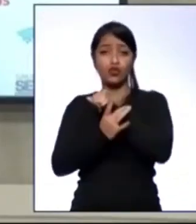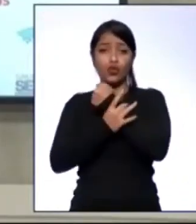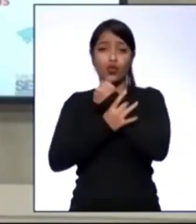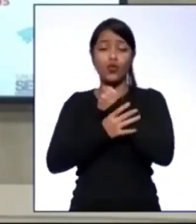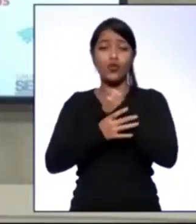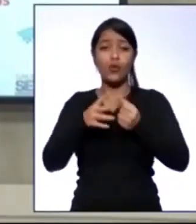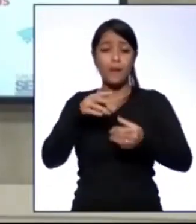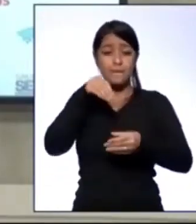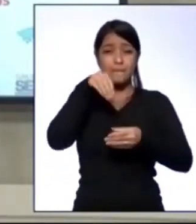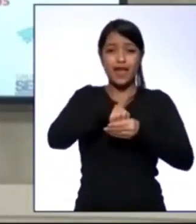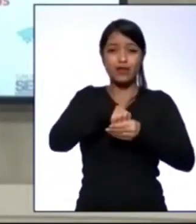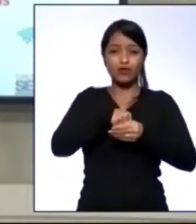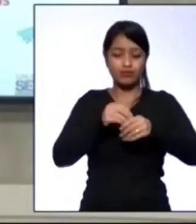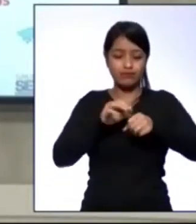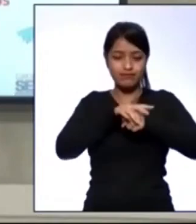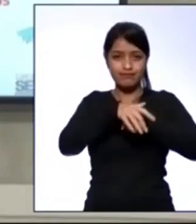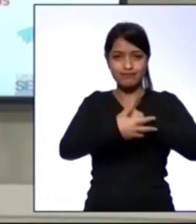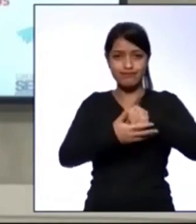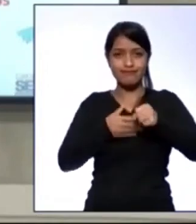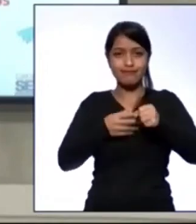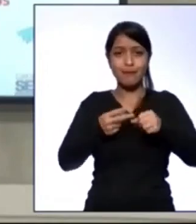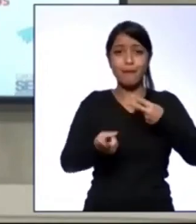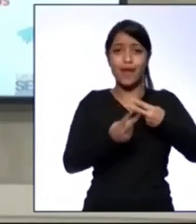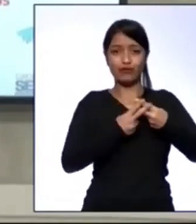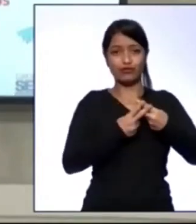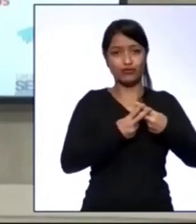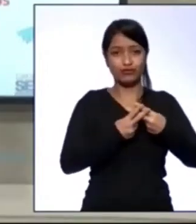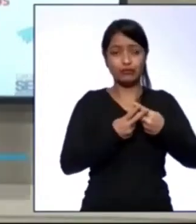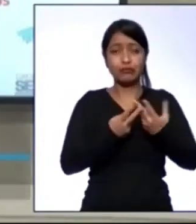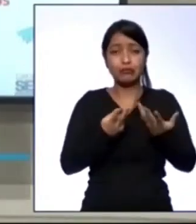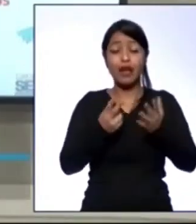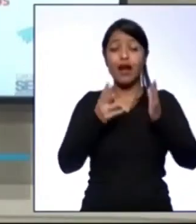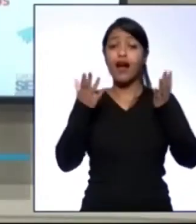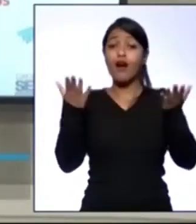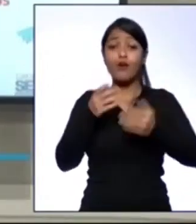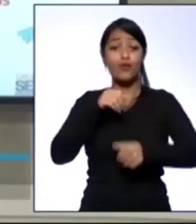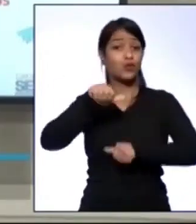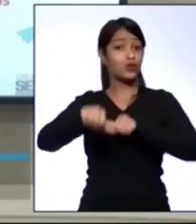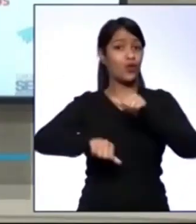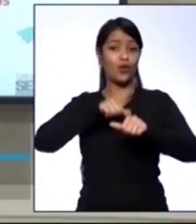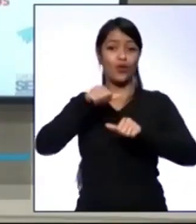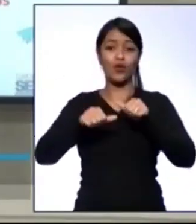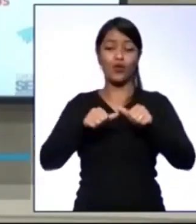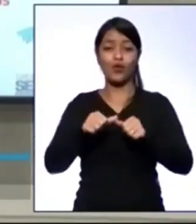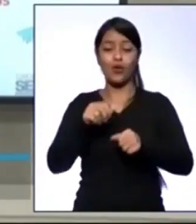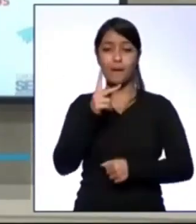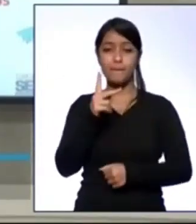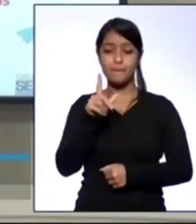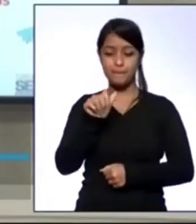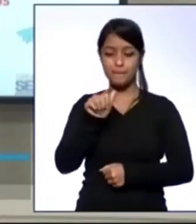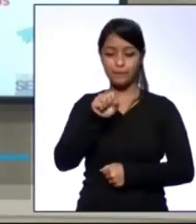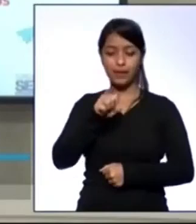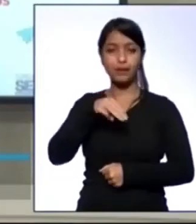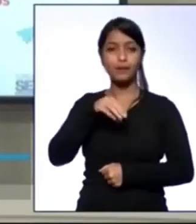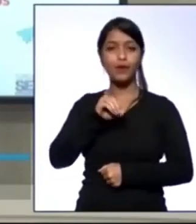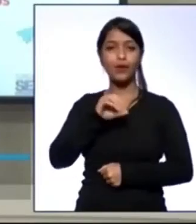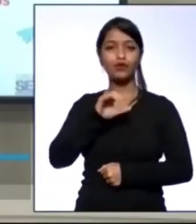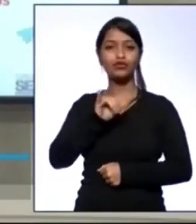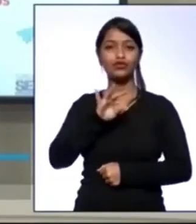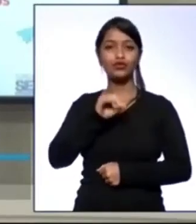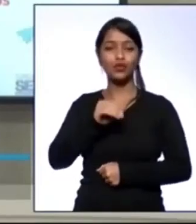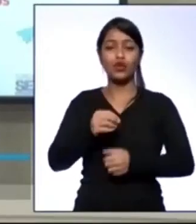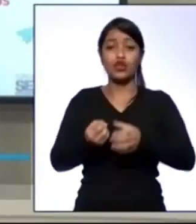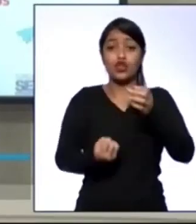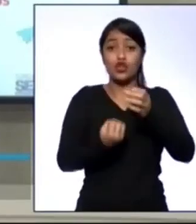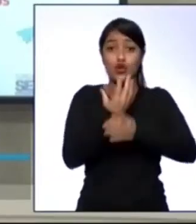procurando. Agora não, o plasmócito produz esse anticorpo e libera na circulação. Então são mísseis